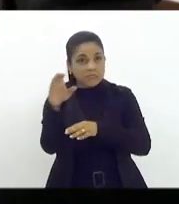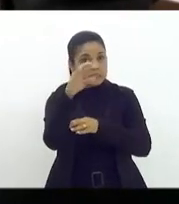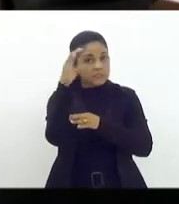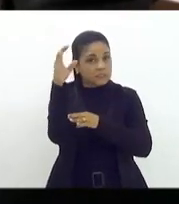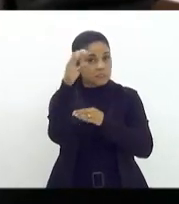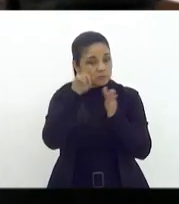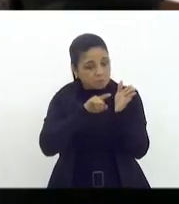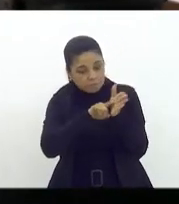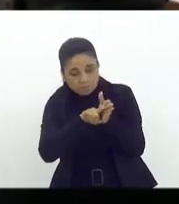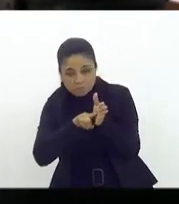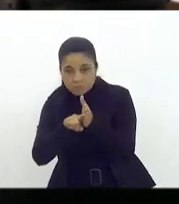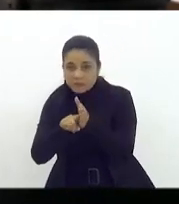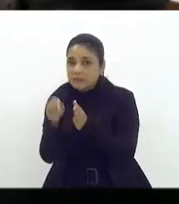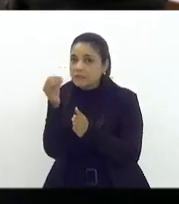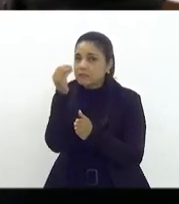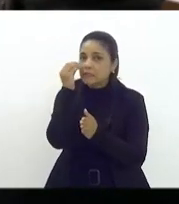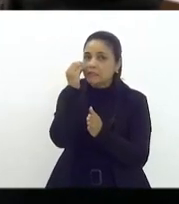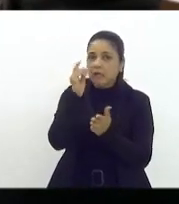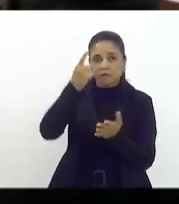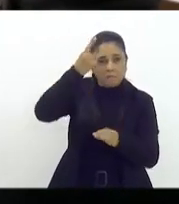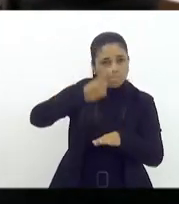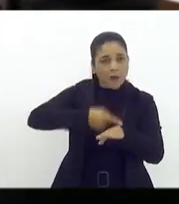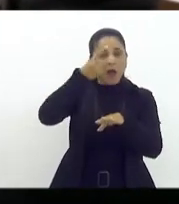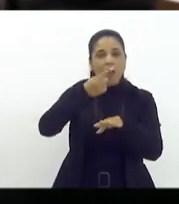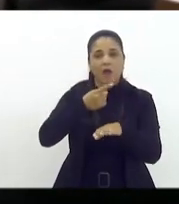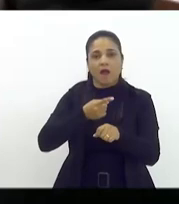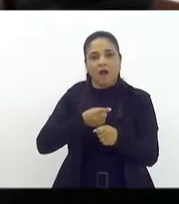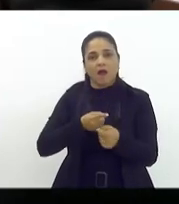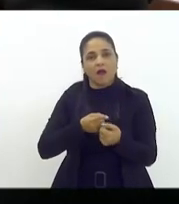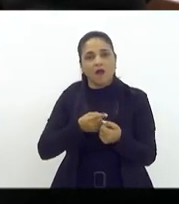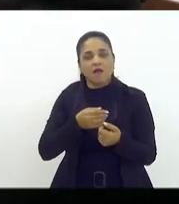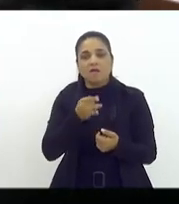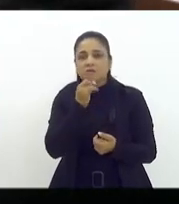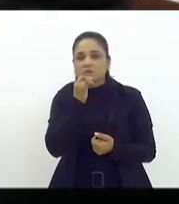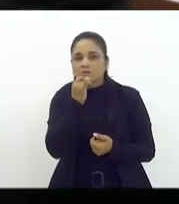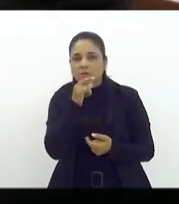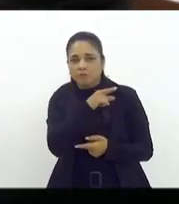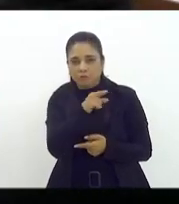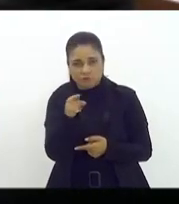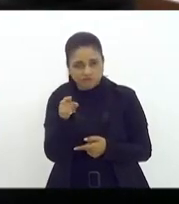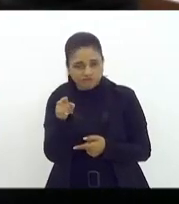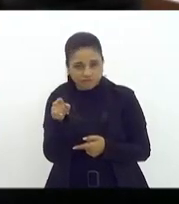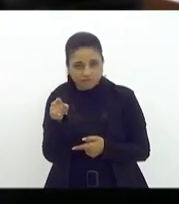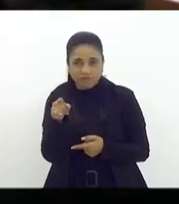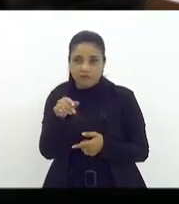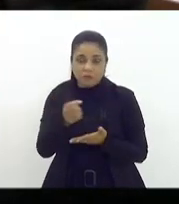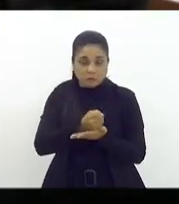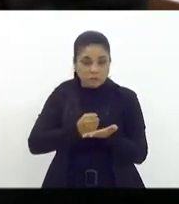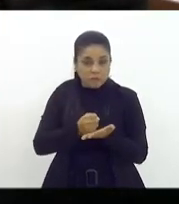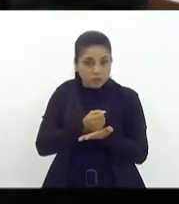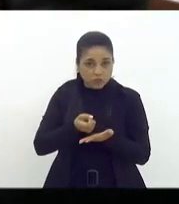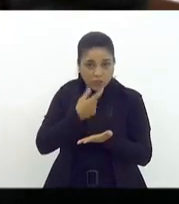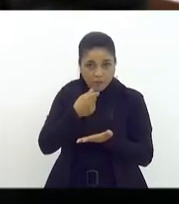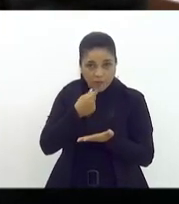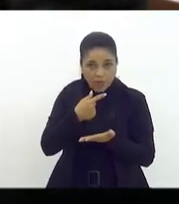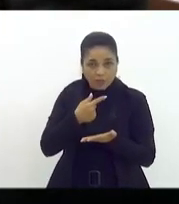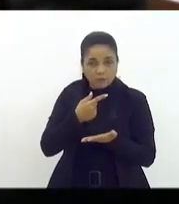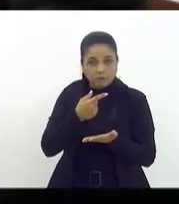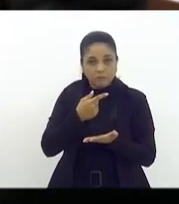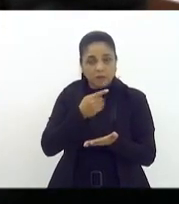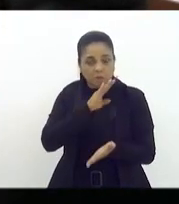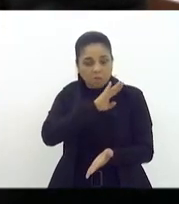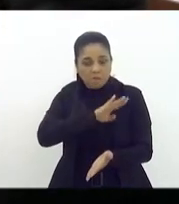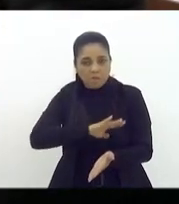que foram testados e validados assim como por exemplo alguns de vocês tomam medicações por exemplo para baixar o